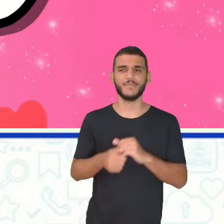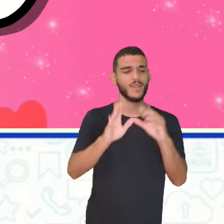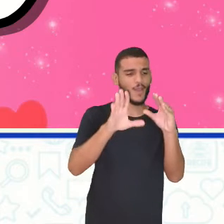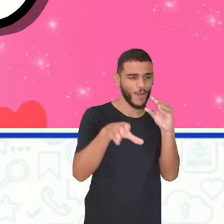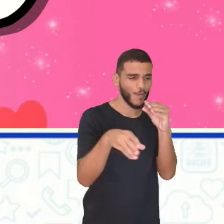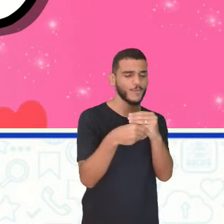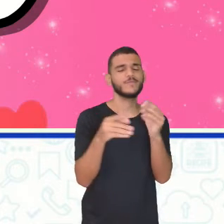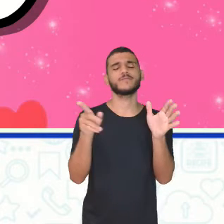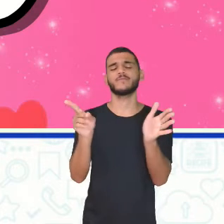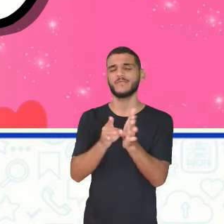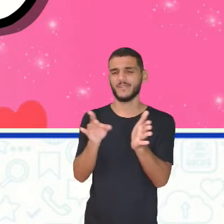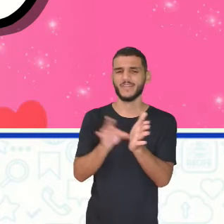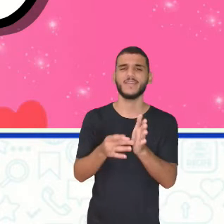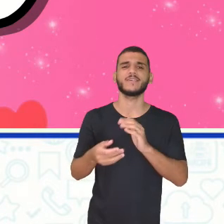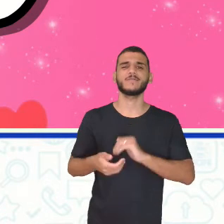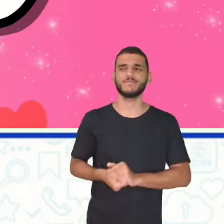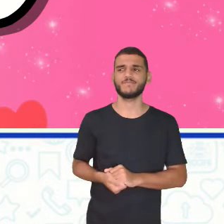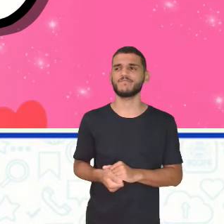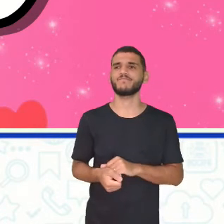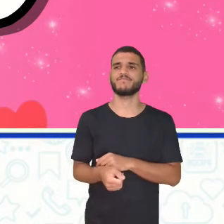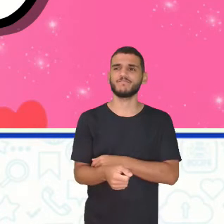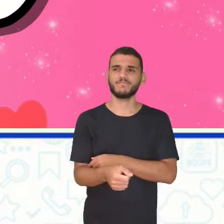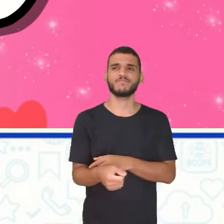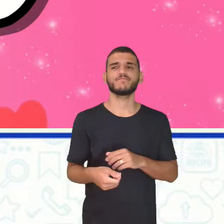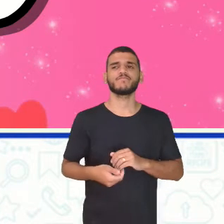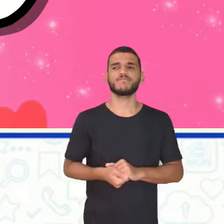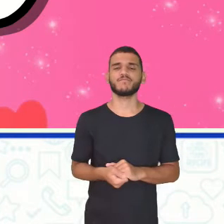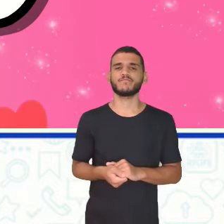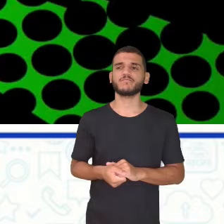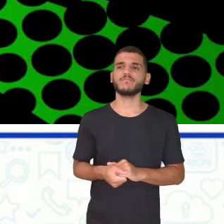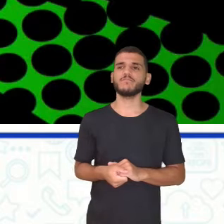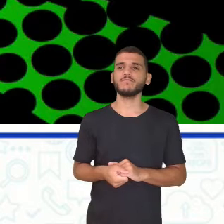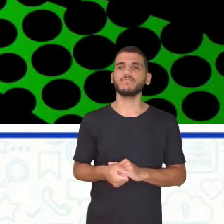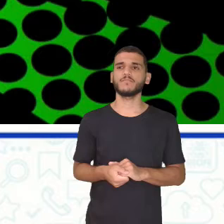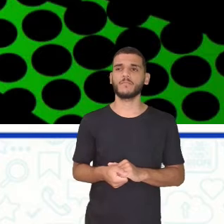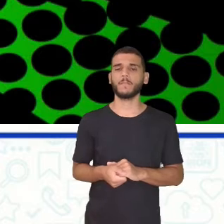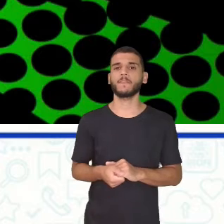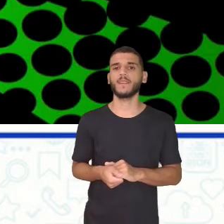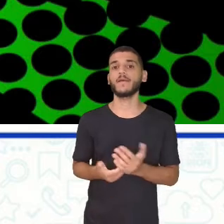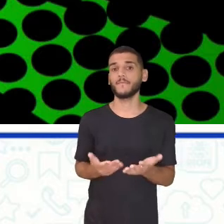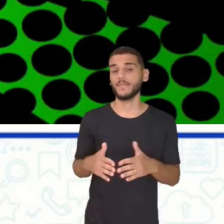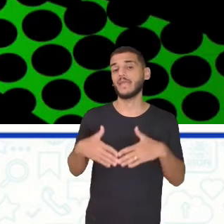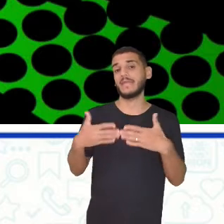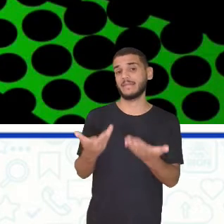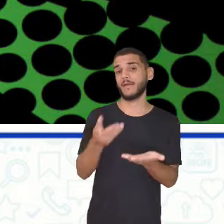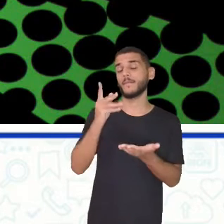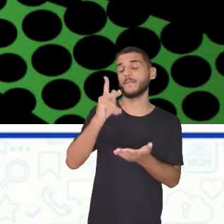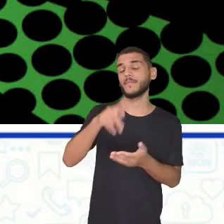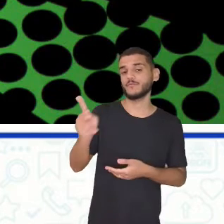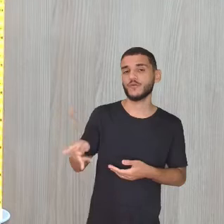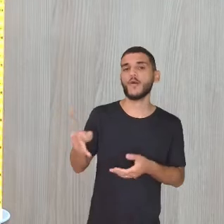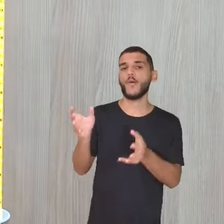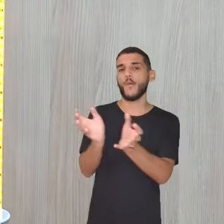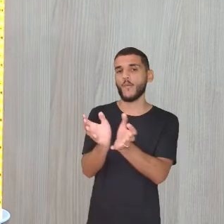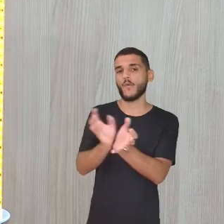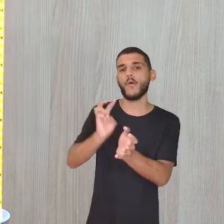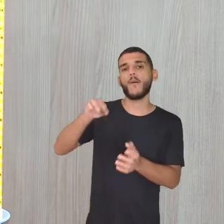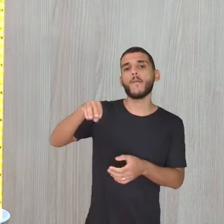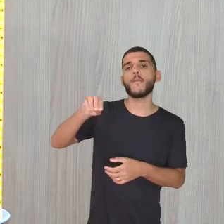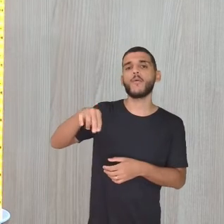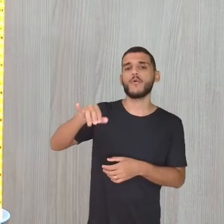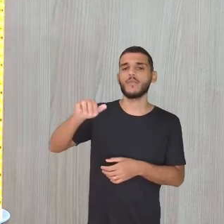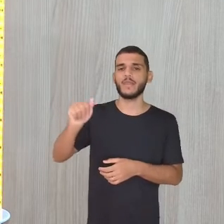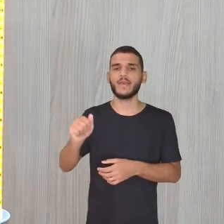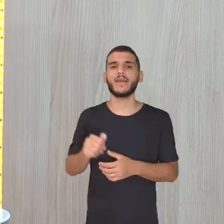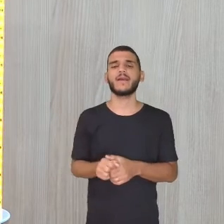contribui muito na educação do nosso país. Com certeza, a professora Turma da Pode Mônica falar. é muito pioneira nesse